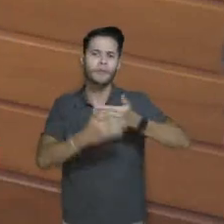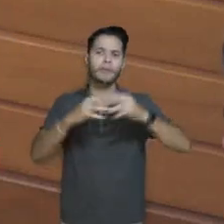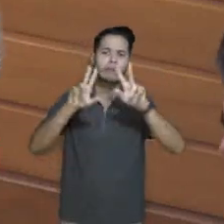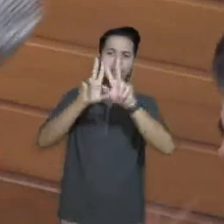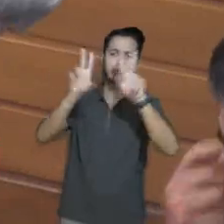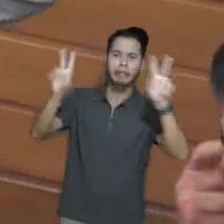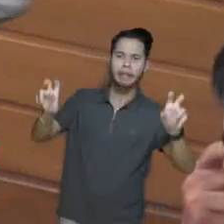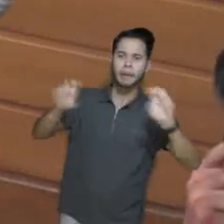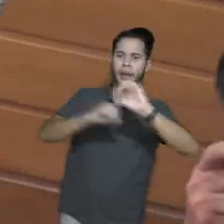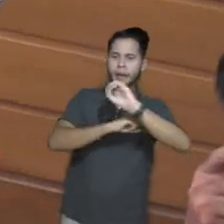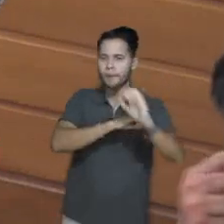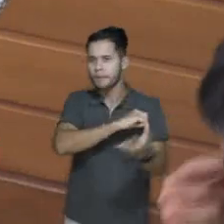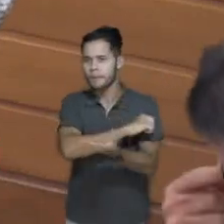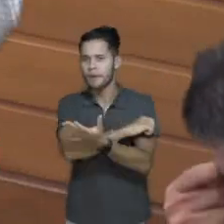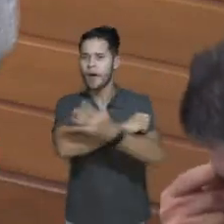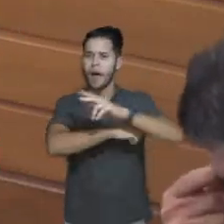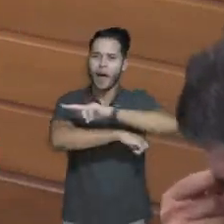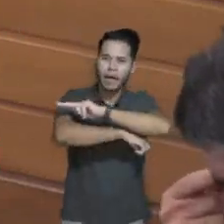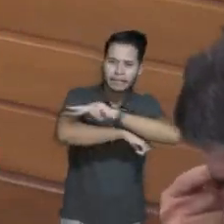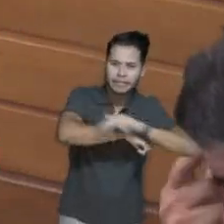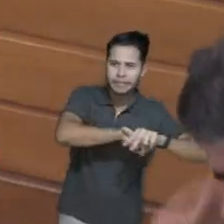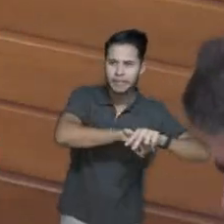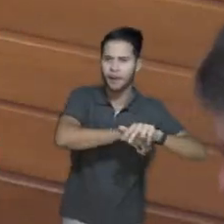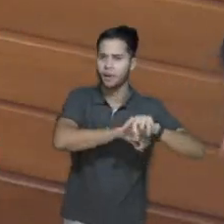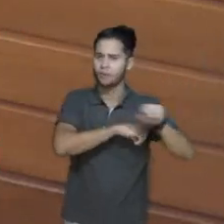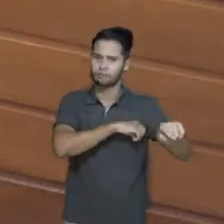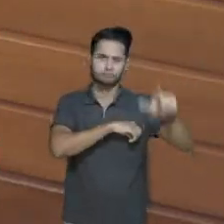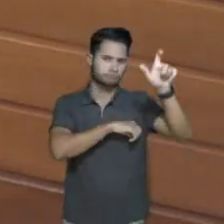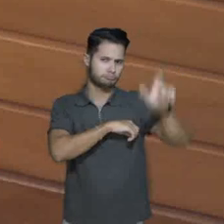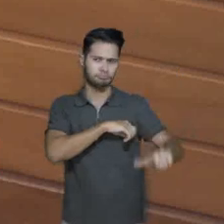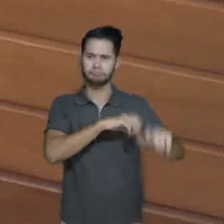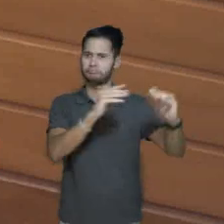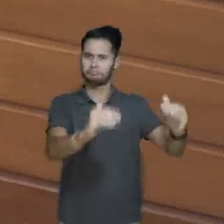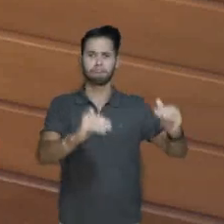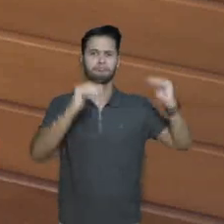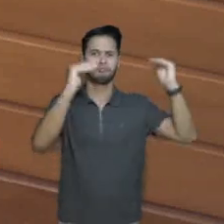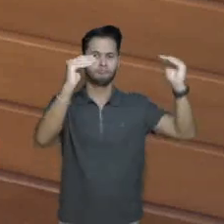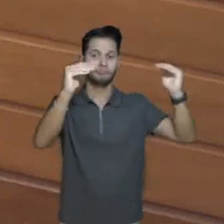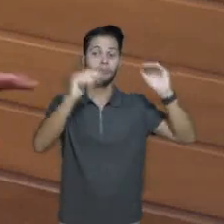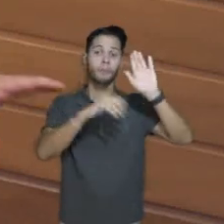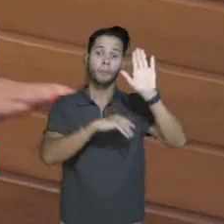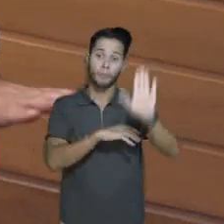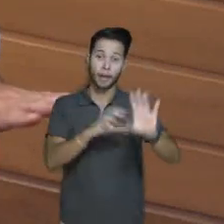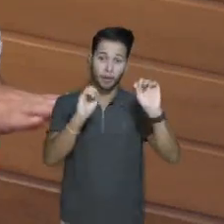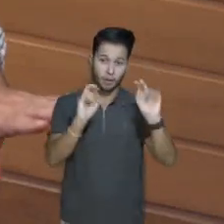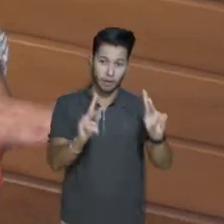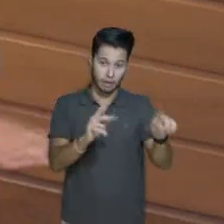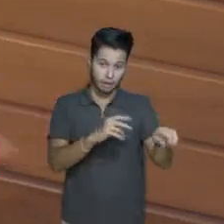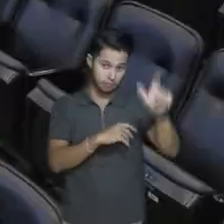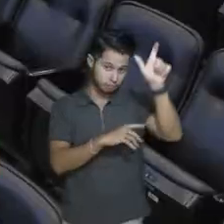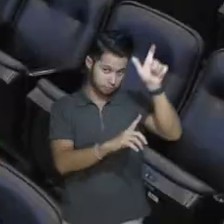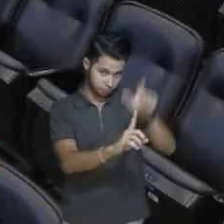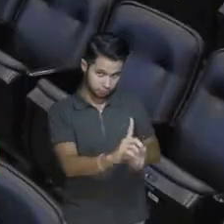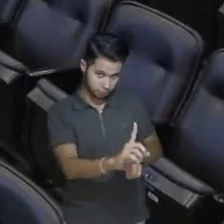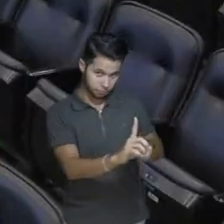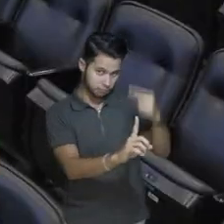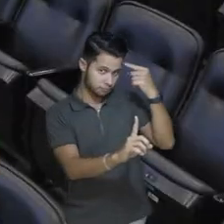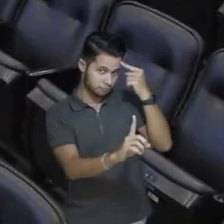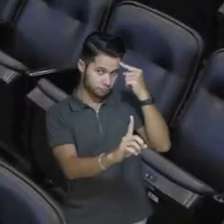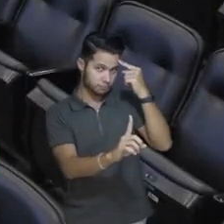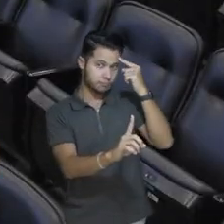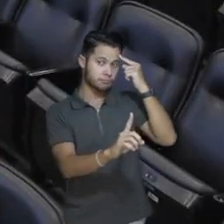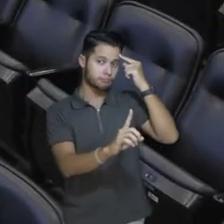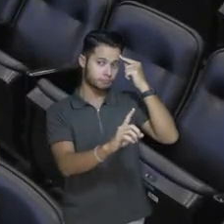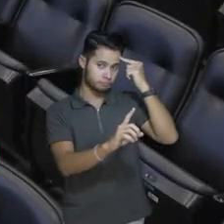à corrupção cara P cara Fantástico por que que eu tô falando isso além da Persona idade além do grande artista Além do sufista